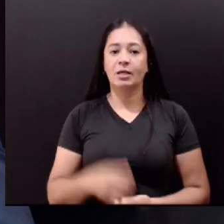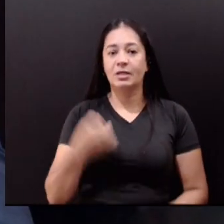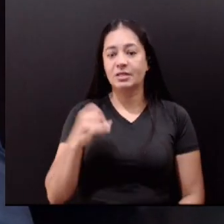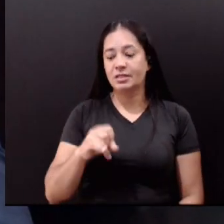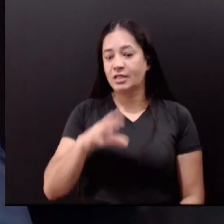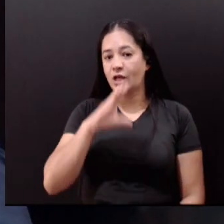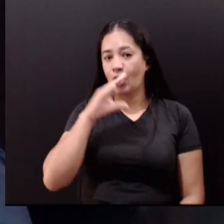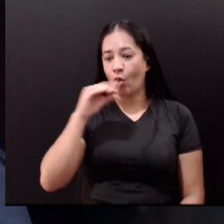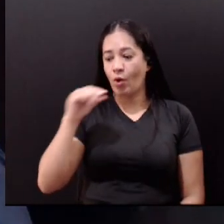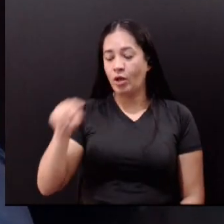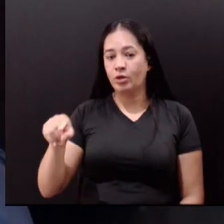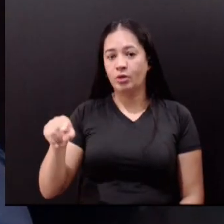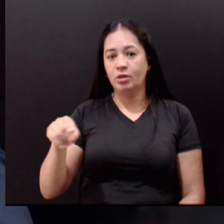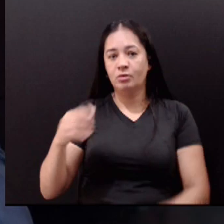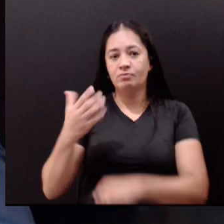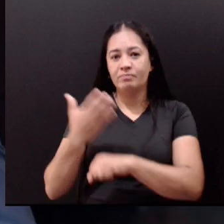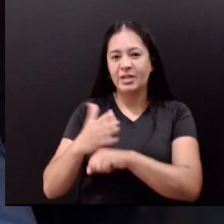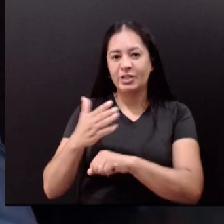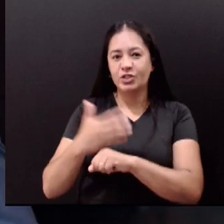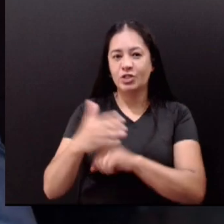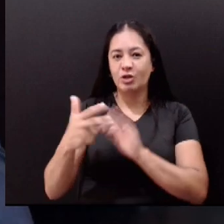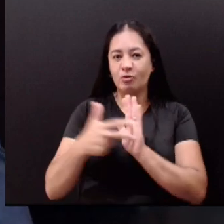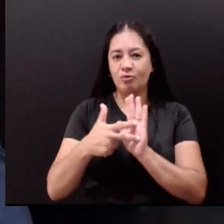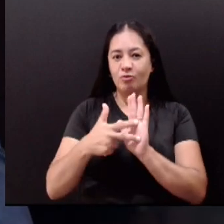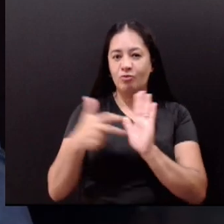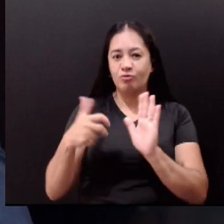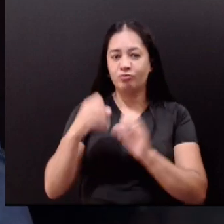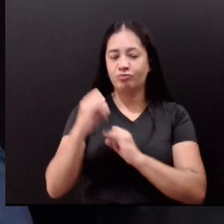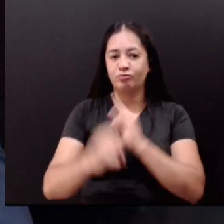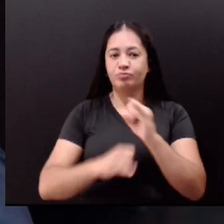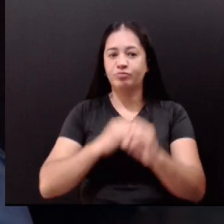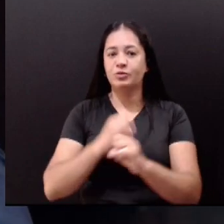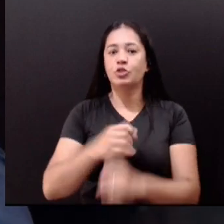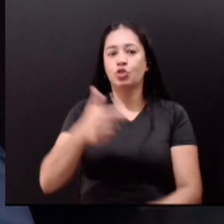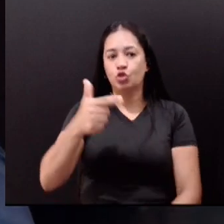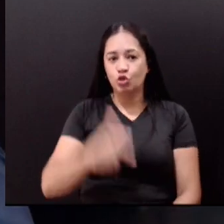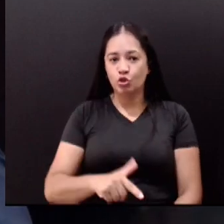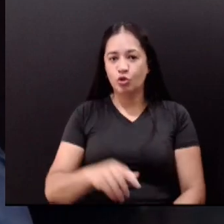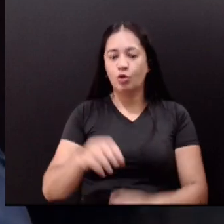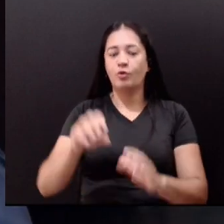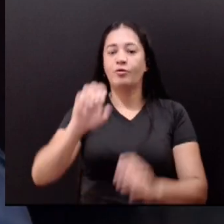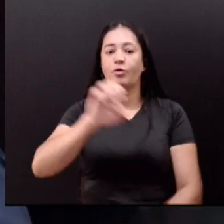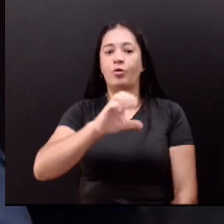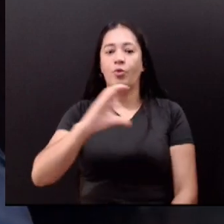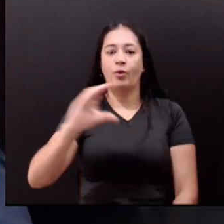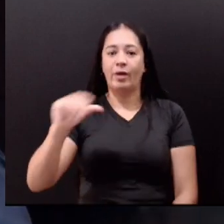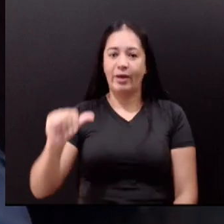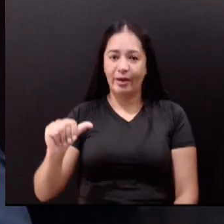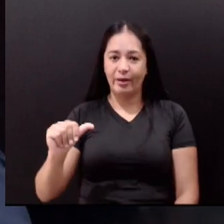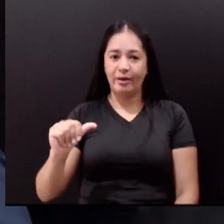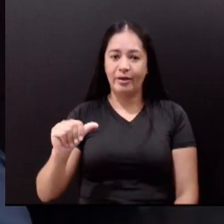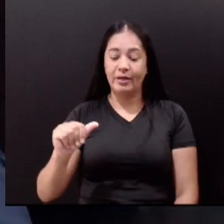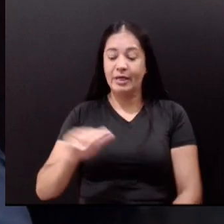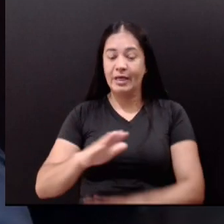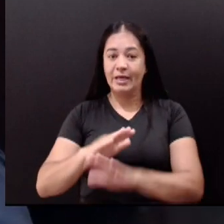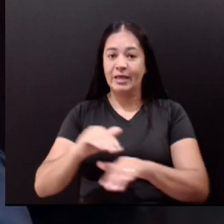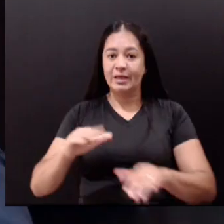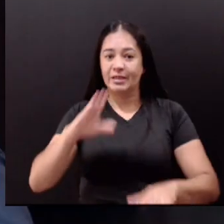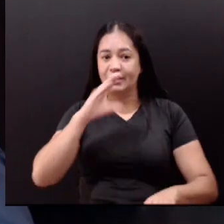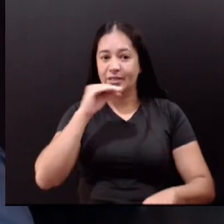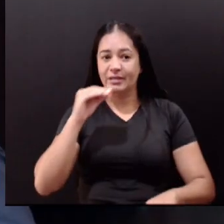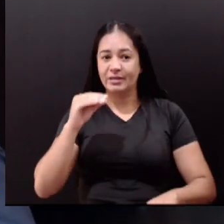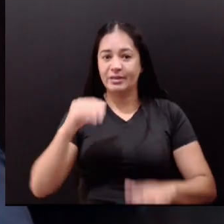um crime digital, e novamente eu falo, segundo o Estatuto da Criança e do Adolescente, crianças e adolescentes não praticam crimes,